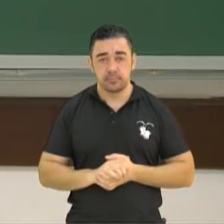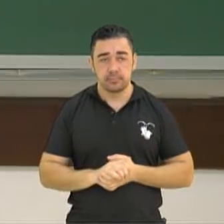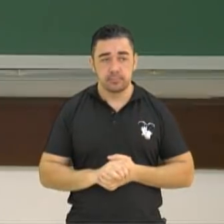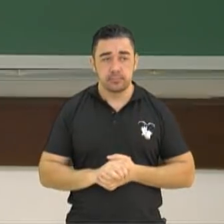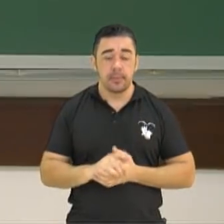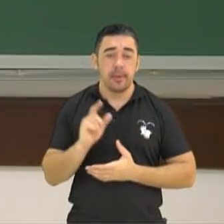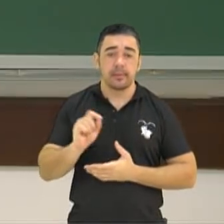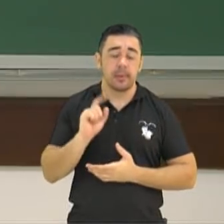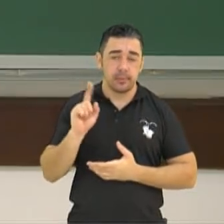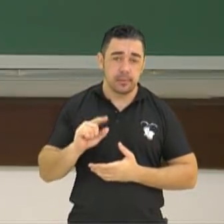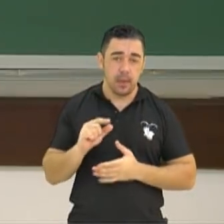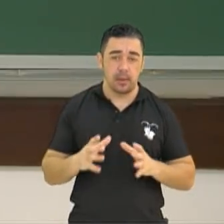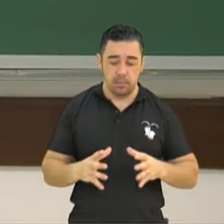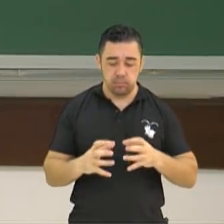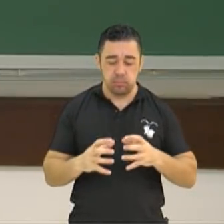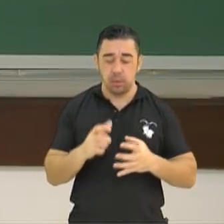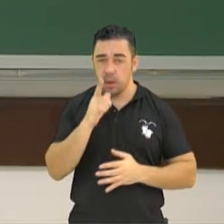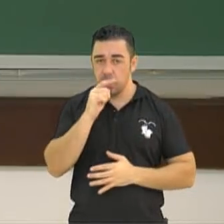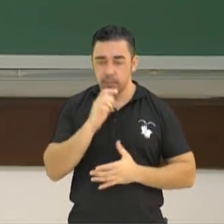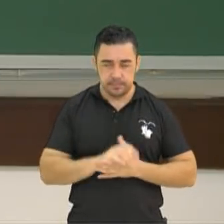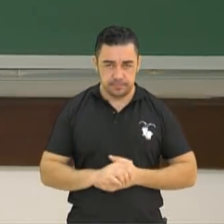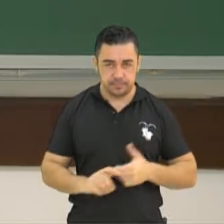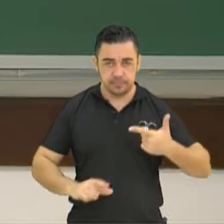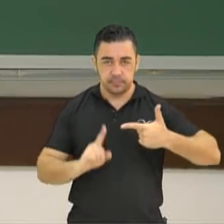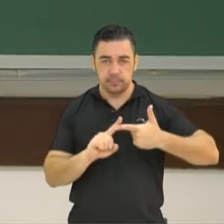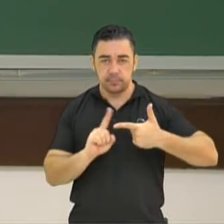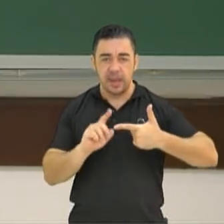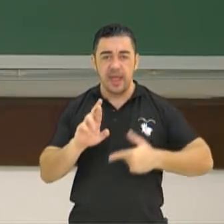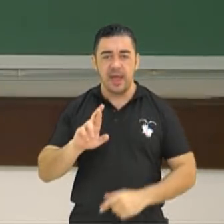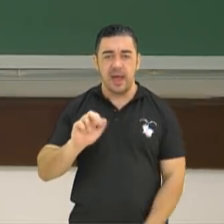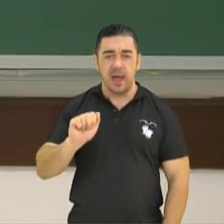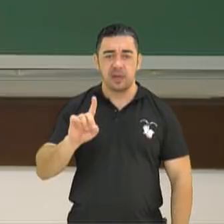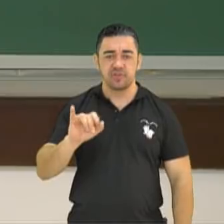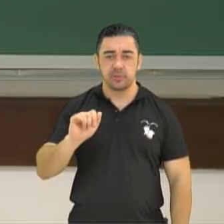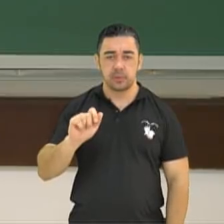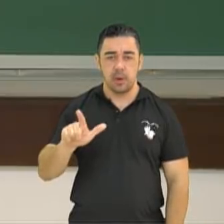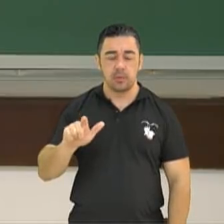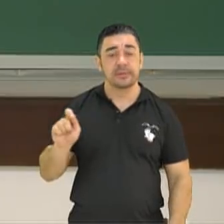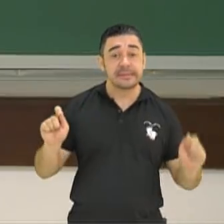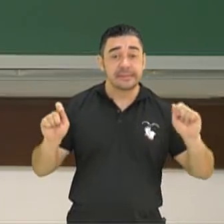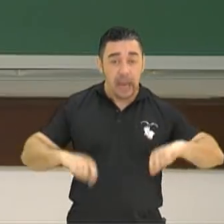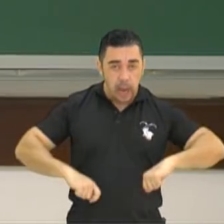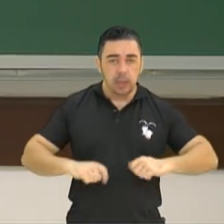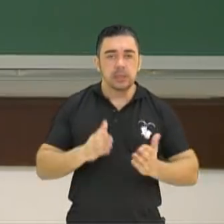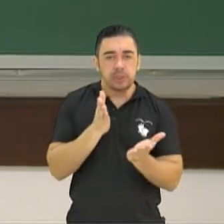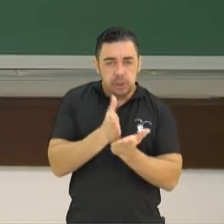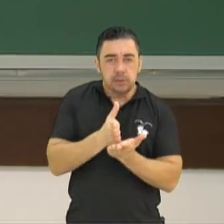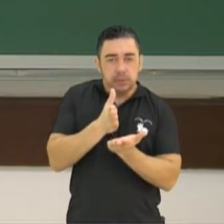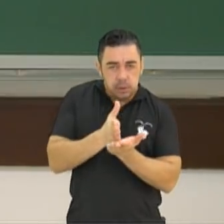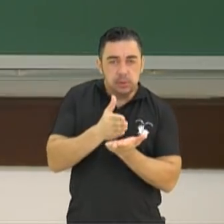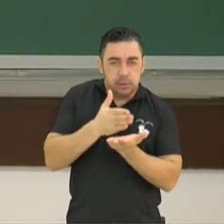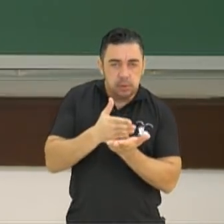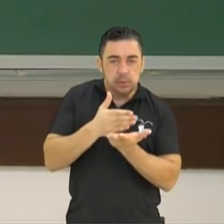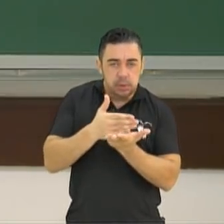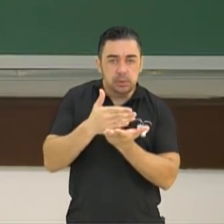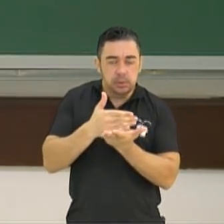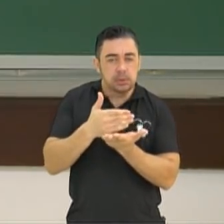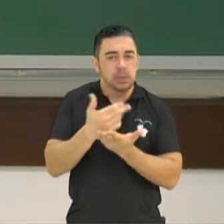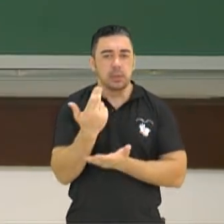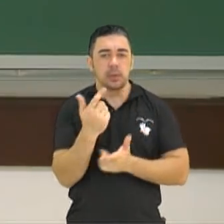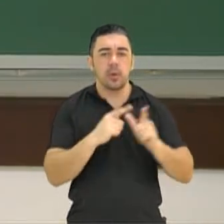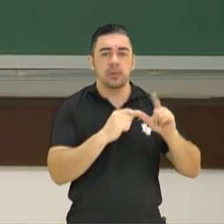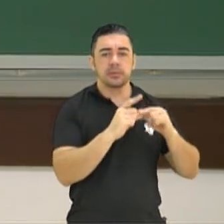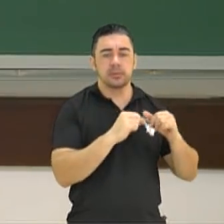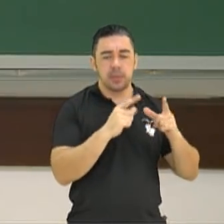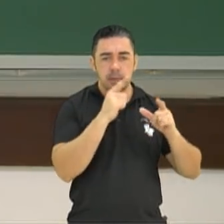assim? As esponjas. Simetria radial. Eu tenho mais de uma possibilidade, como ocorre na estrela do mar.